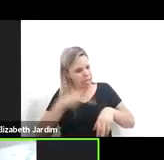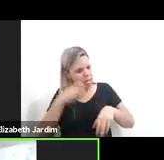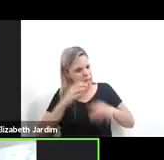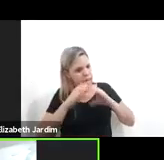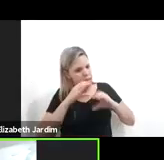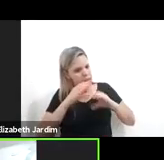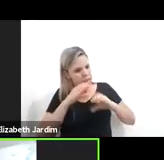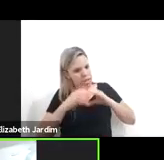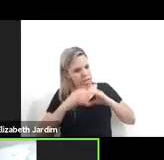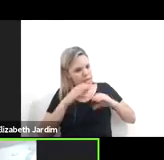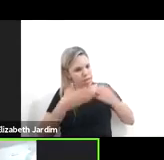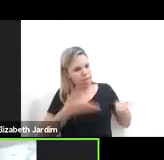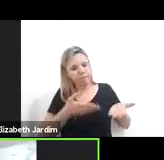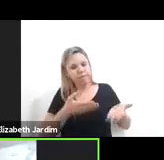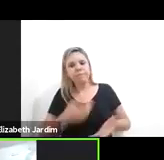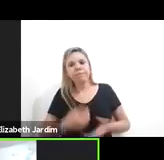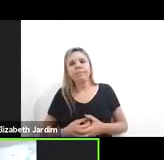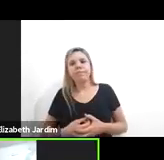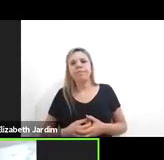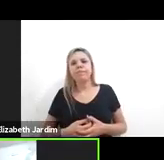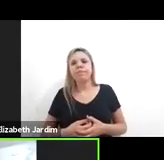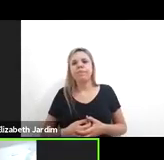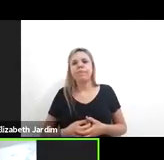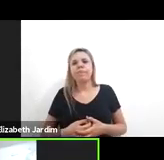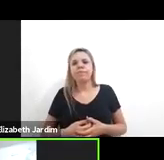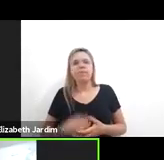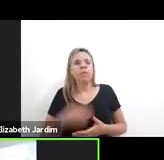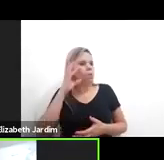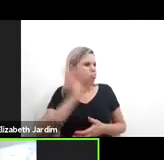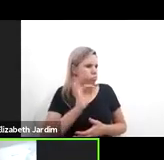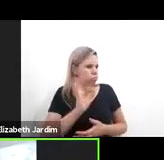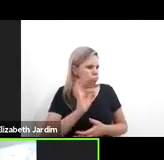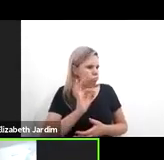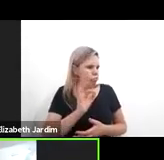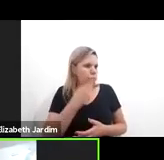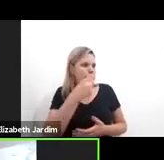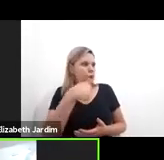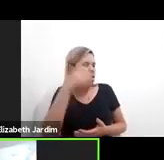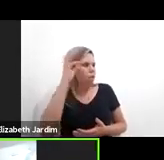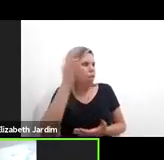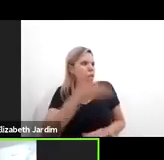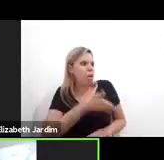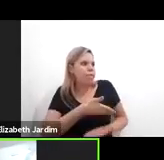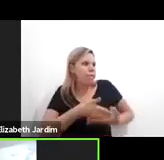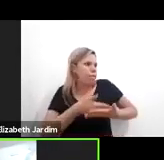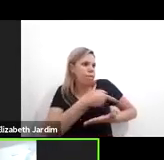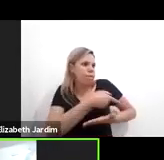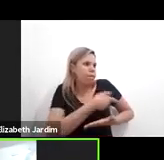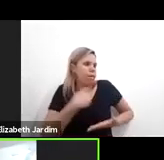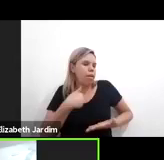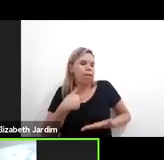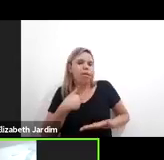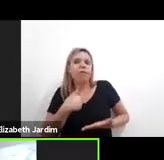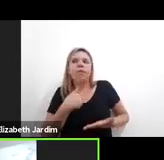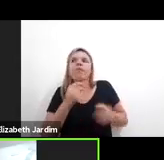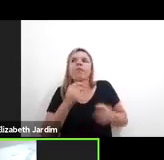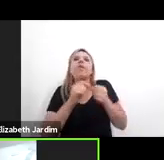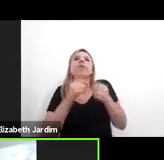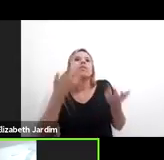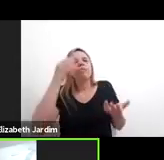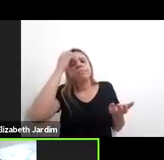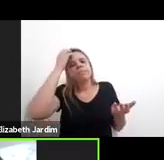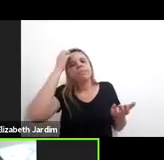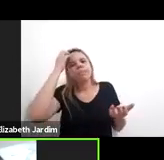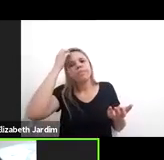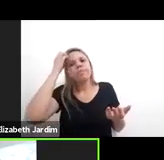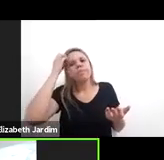de vocês. Eu falava, mas ele não vai entender, eu não sei o que ele entende, ele é nenê, e além disso, o que que eu vou fazer, né?